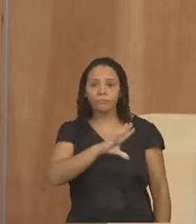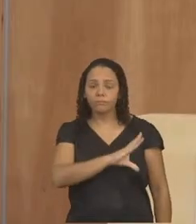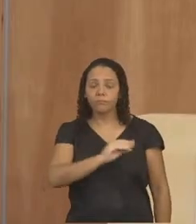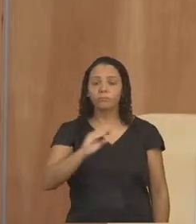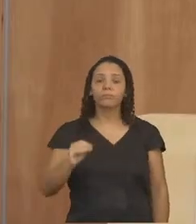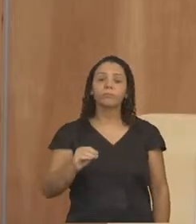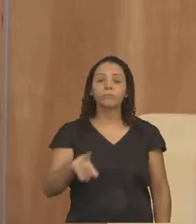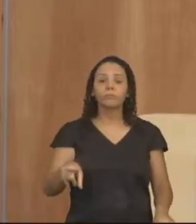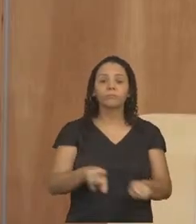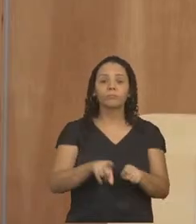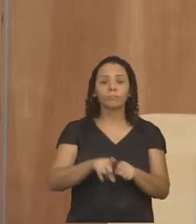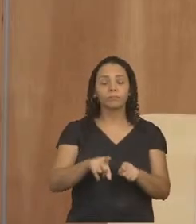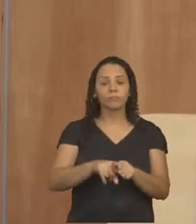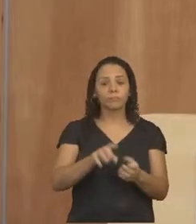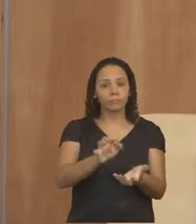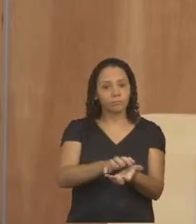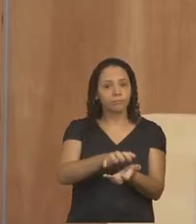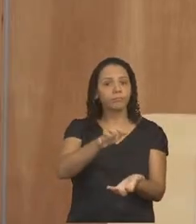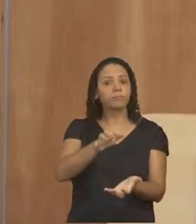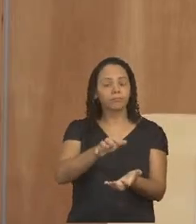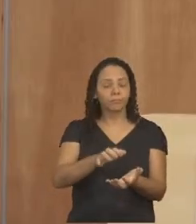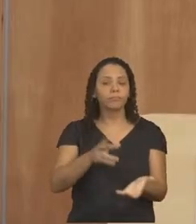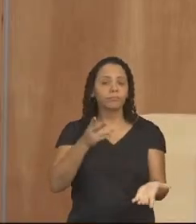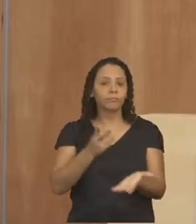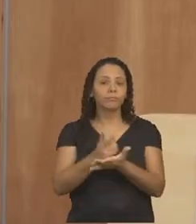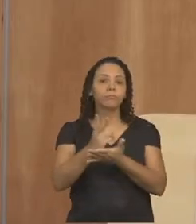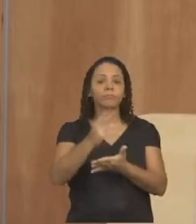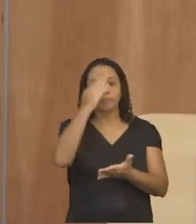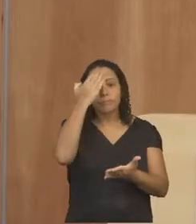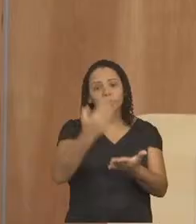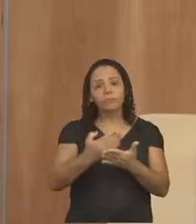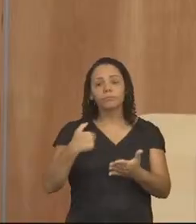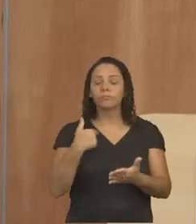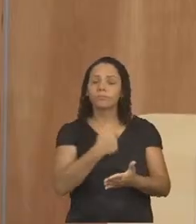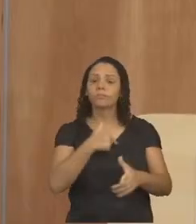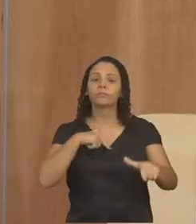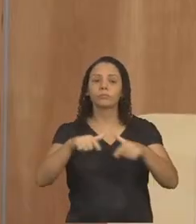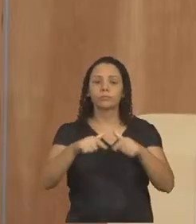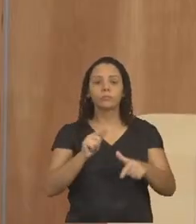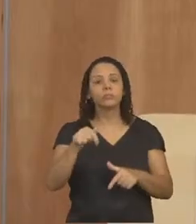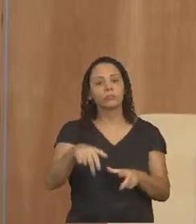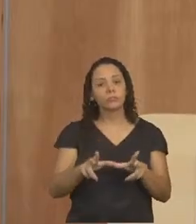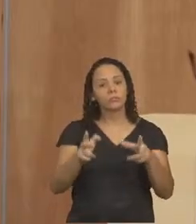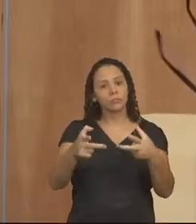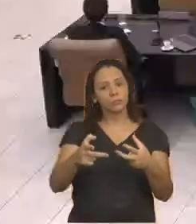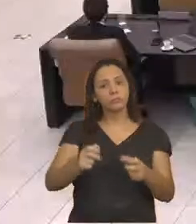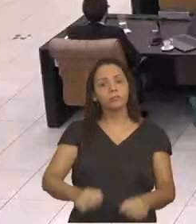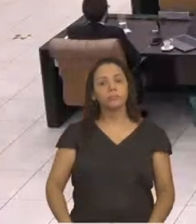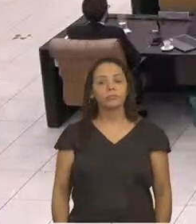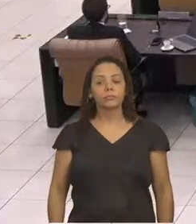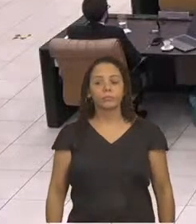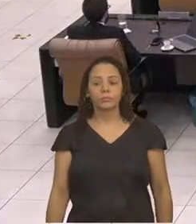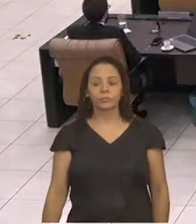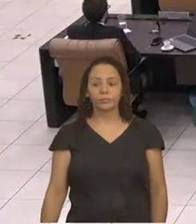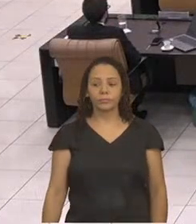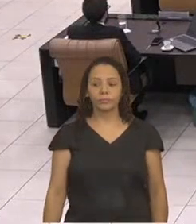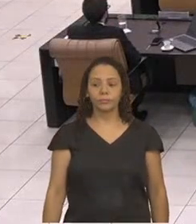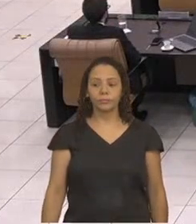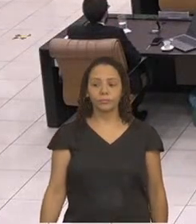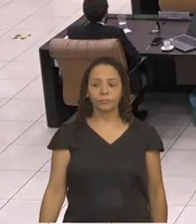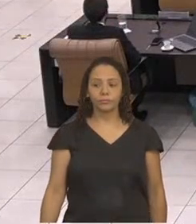adolescente quanto dos nossos idosos. Continue contando com o nosso trabalho aqui na Câmara Municipal.